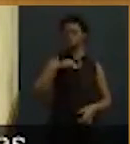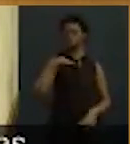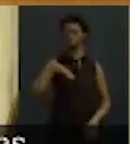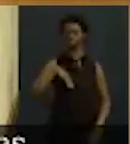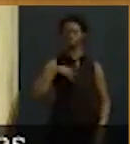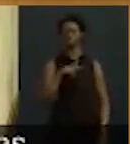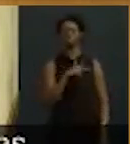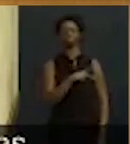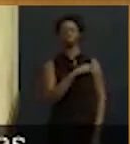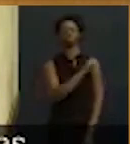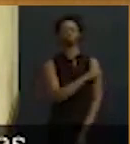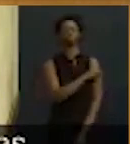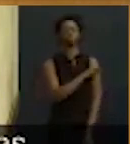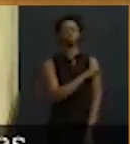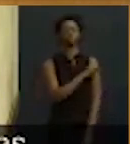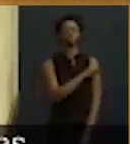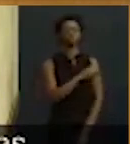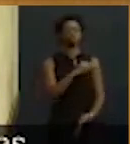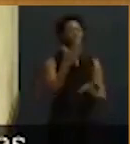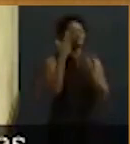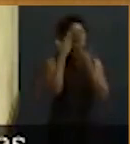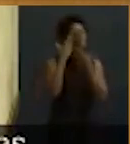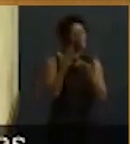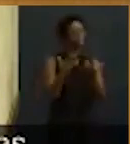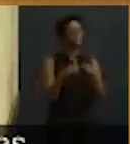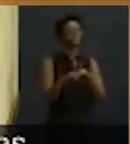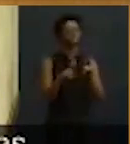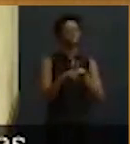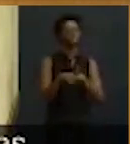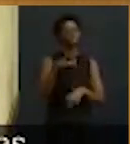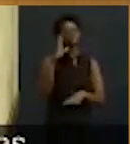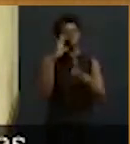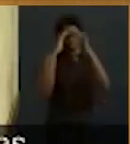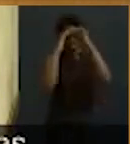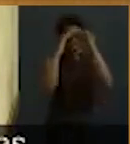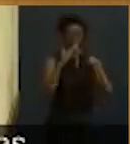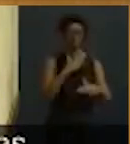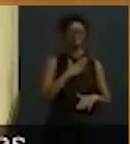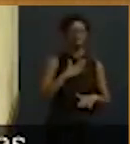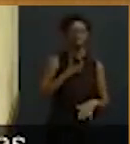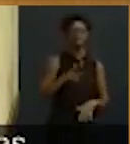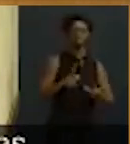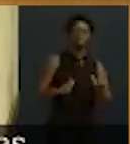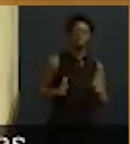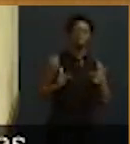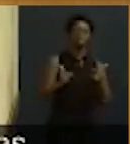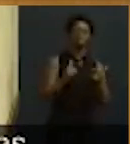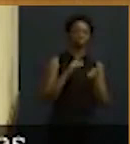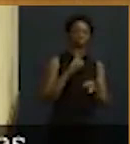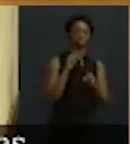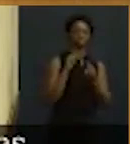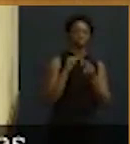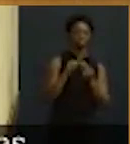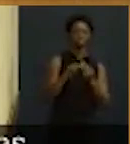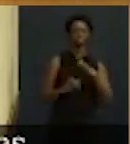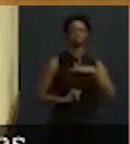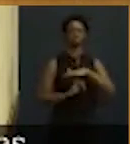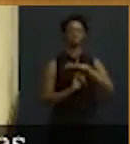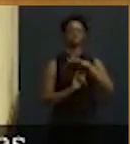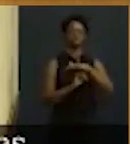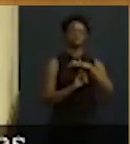Janeiro, agradecer a estes senhores pela consideração e respeito com que sempre atuaram em relação a esta